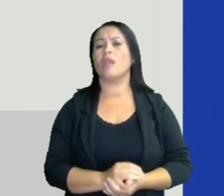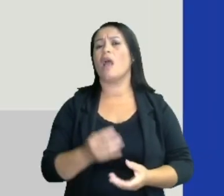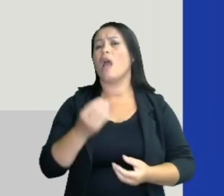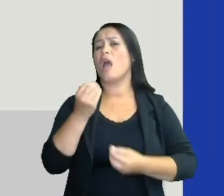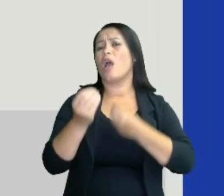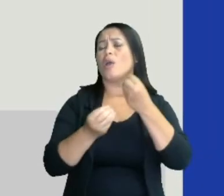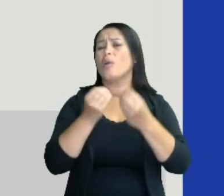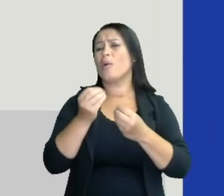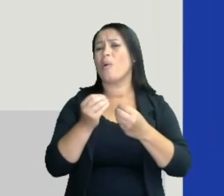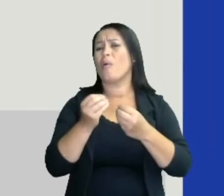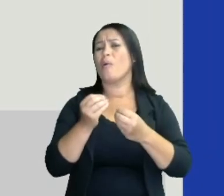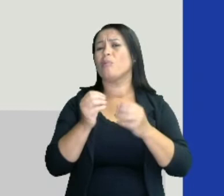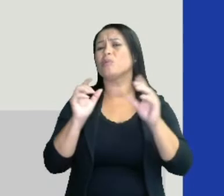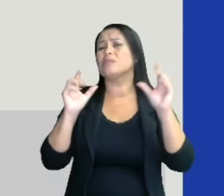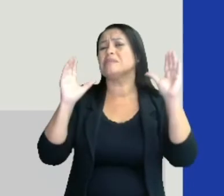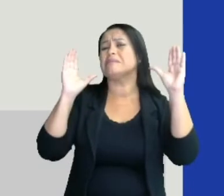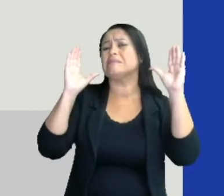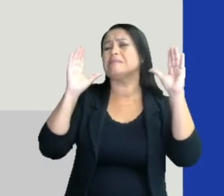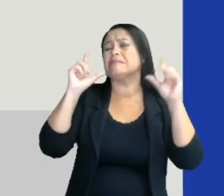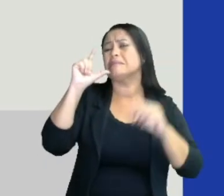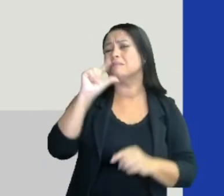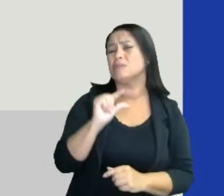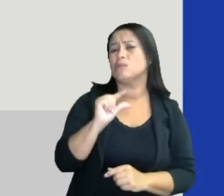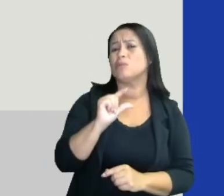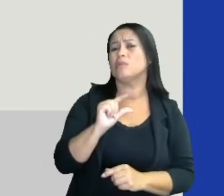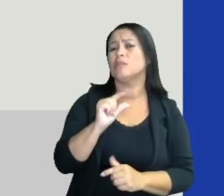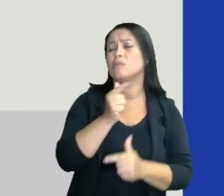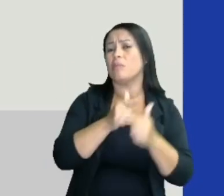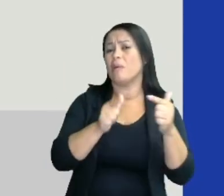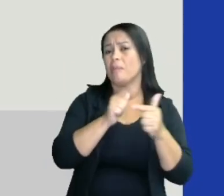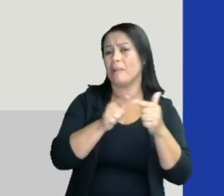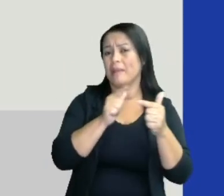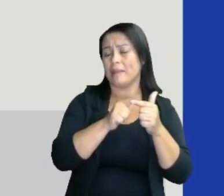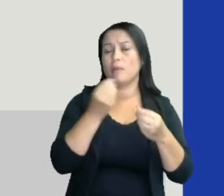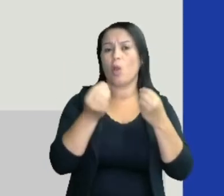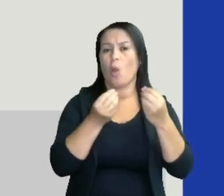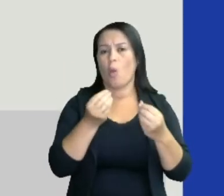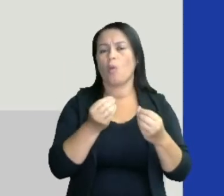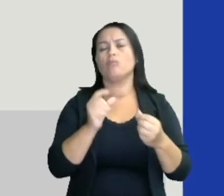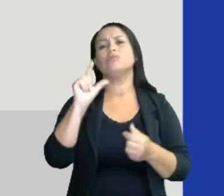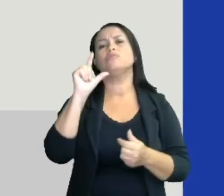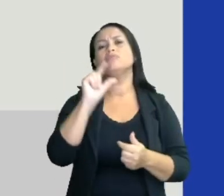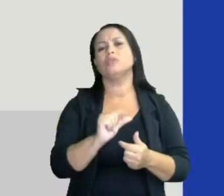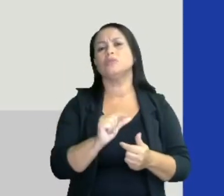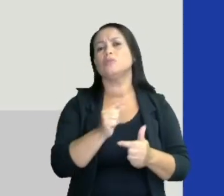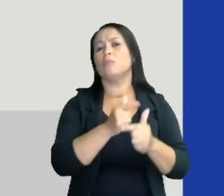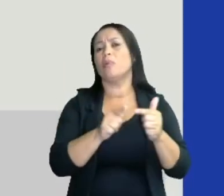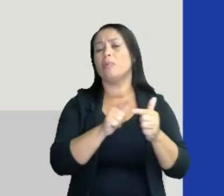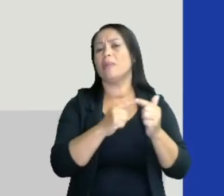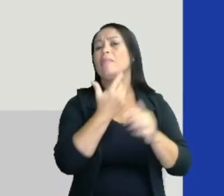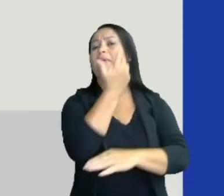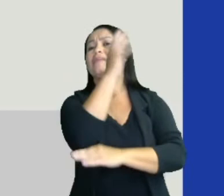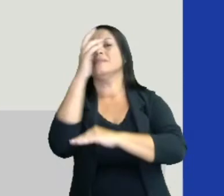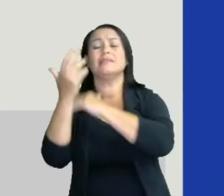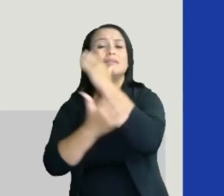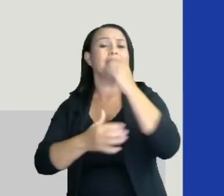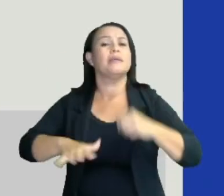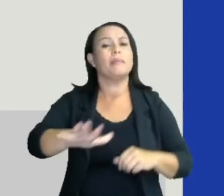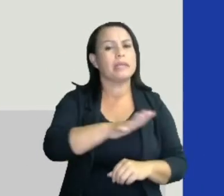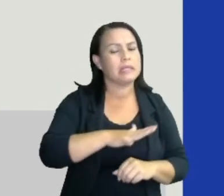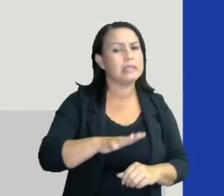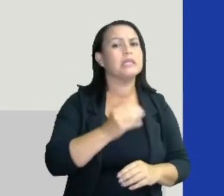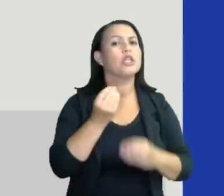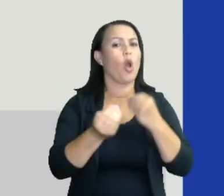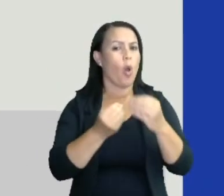e como diminuir esses impactos ambientais dos impactos ambientais na agricultura leva